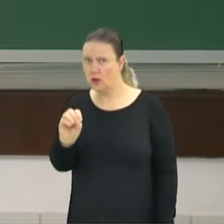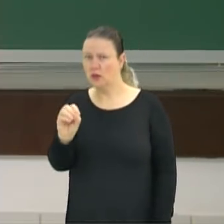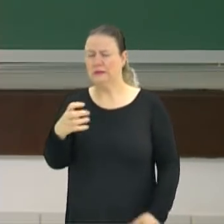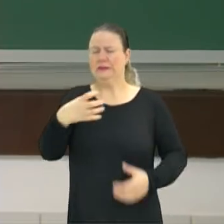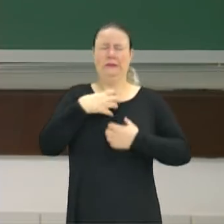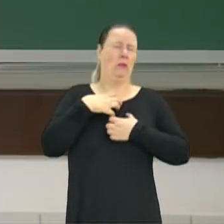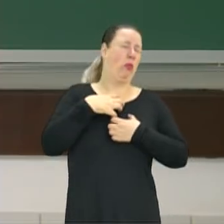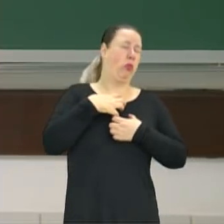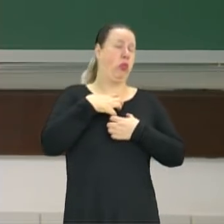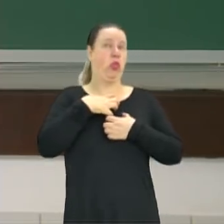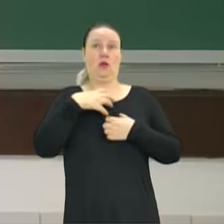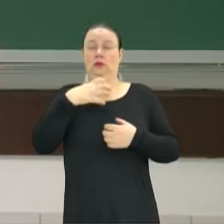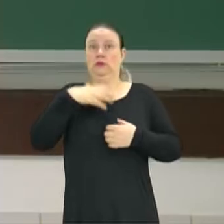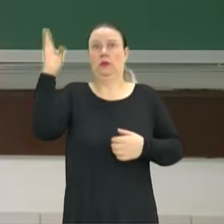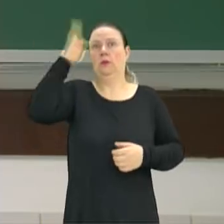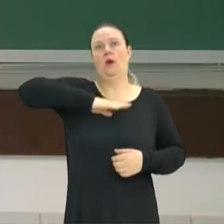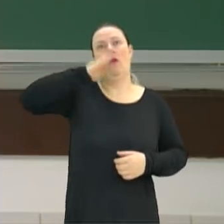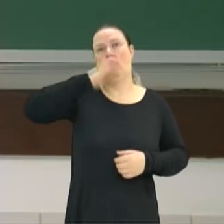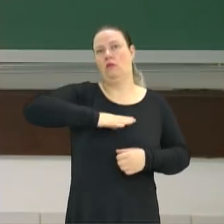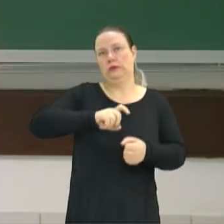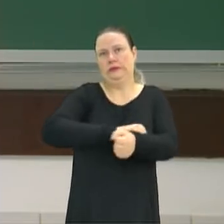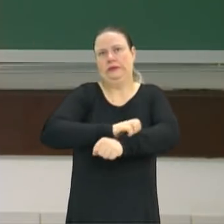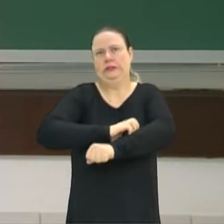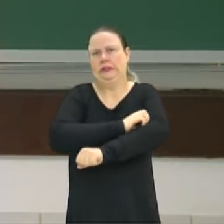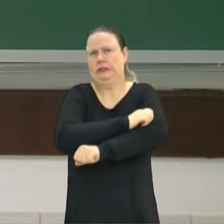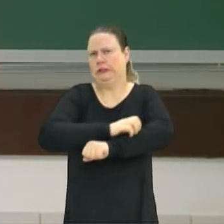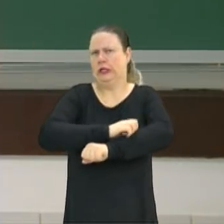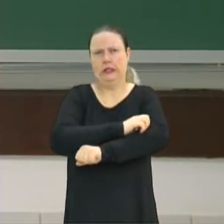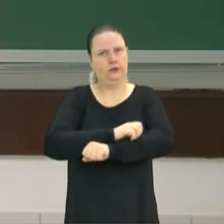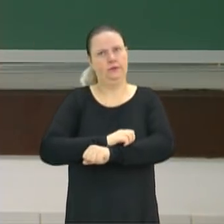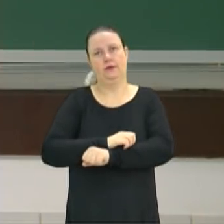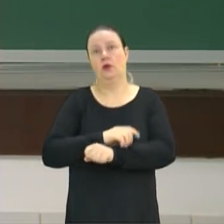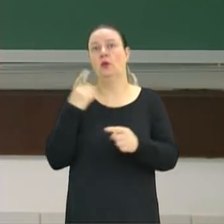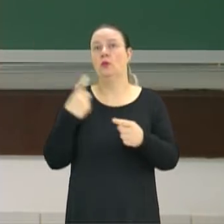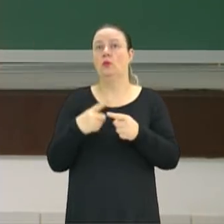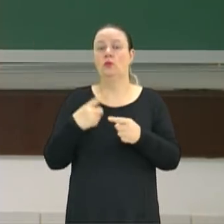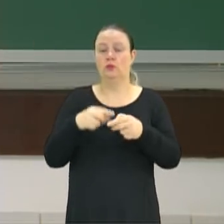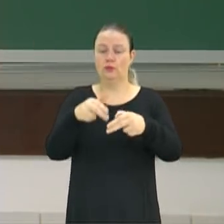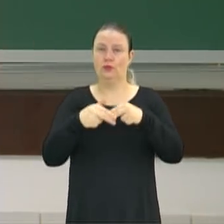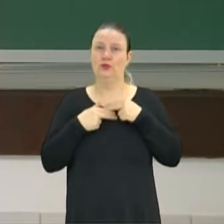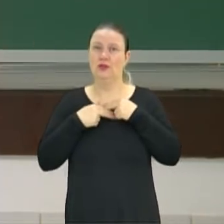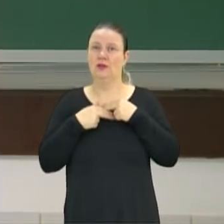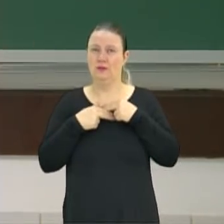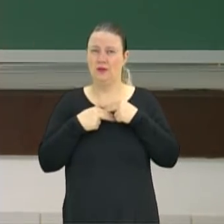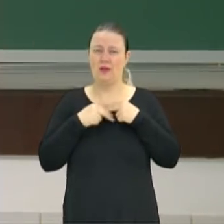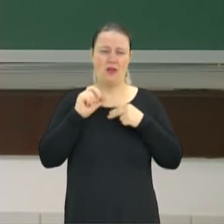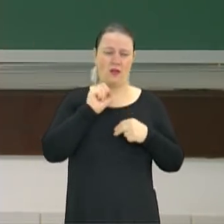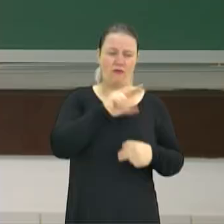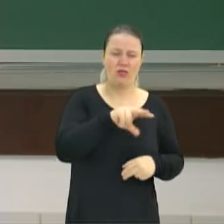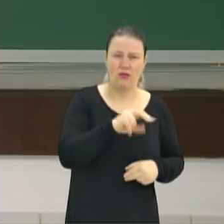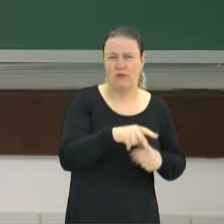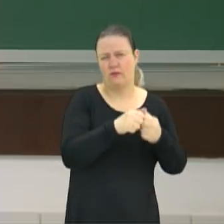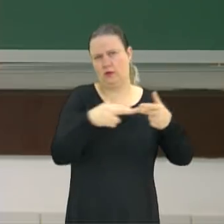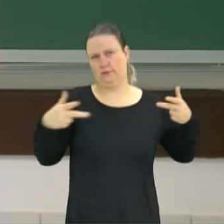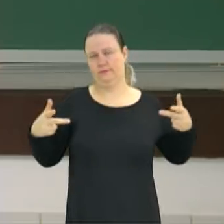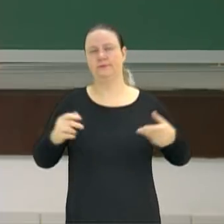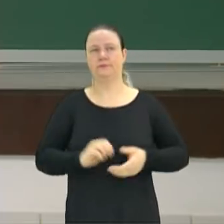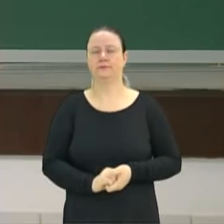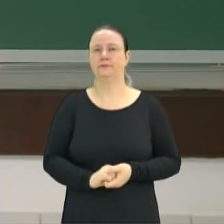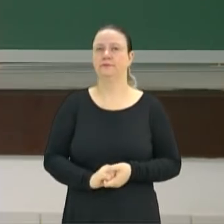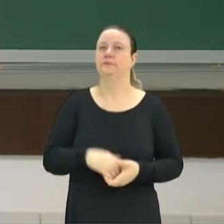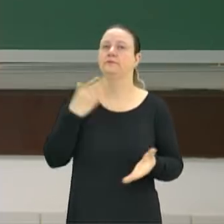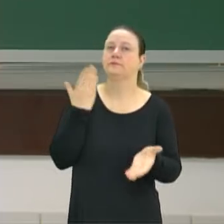que acabam sendo alérgicas por causa disso, né? Passando mal por conta dessa concentração maior desses componentes tóxicos. Mas a gente vai ter uma aula só